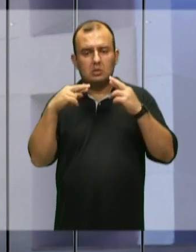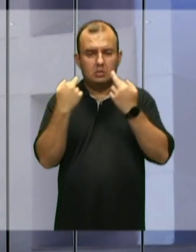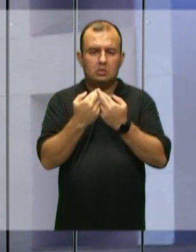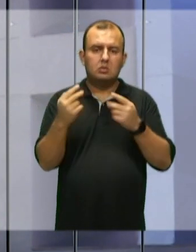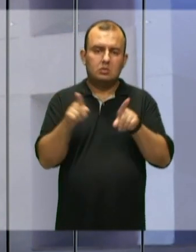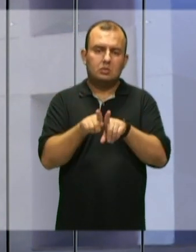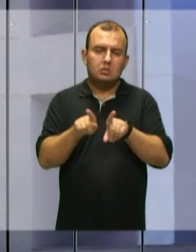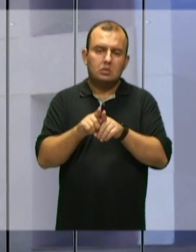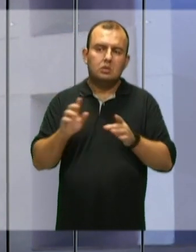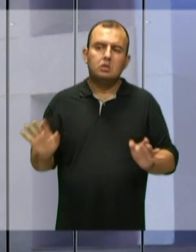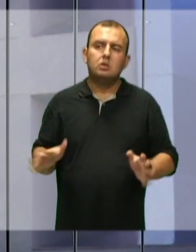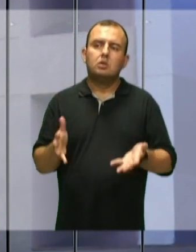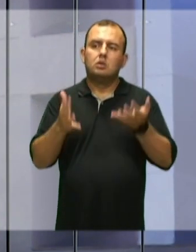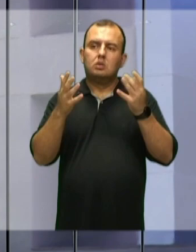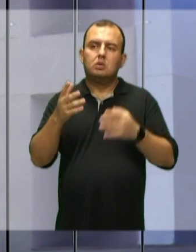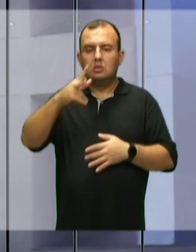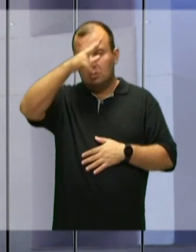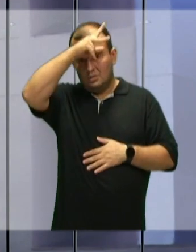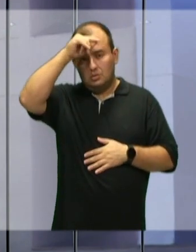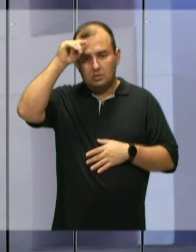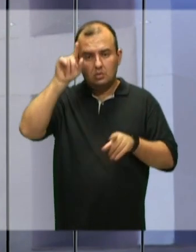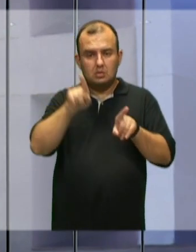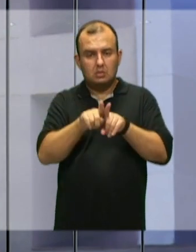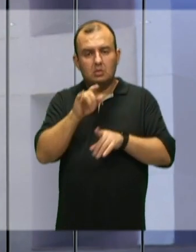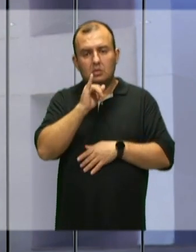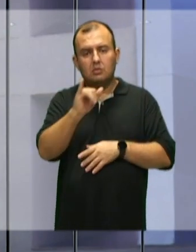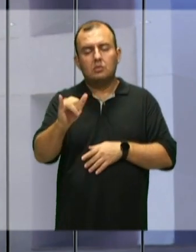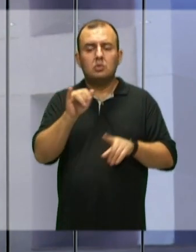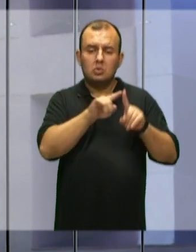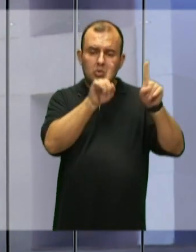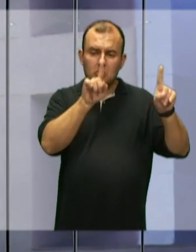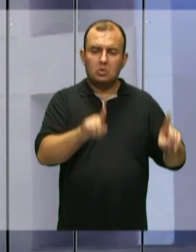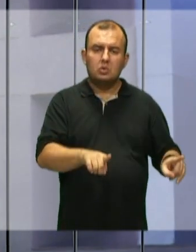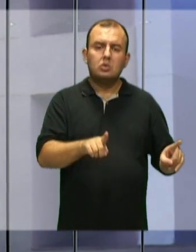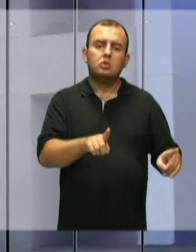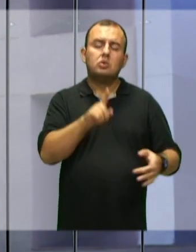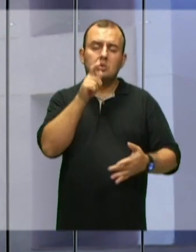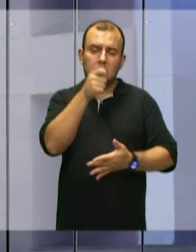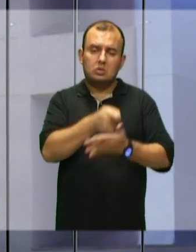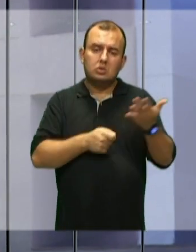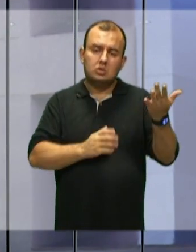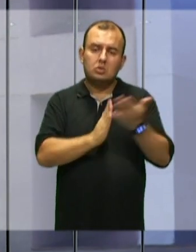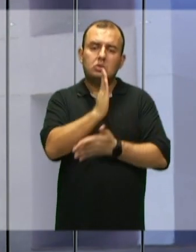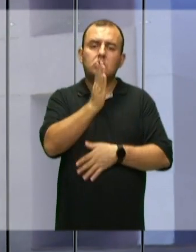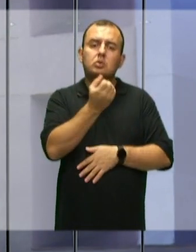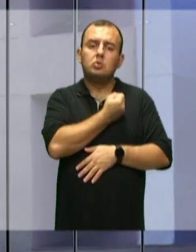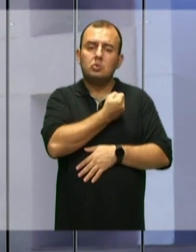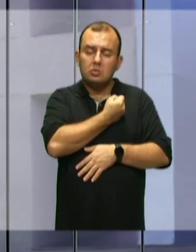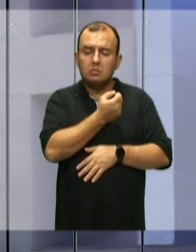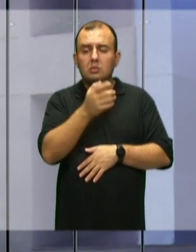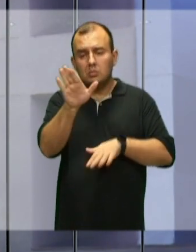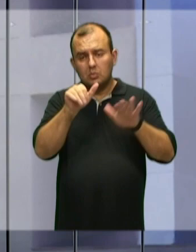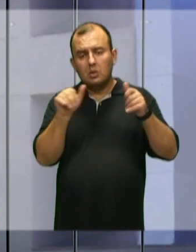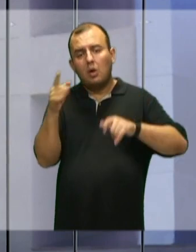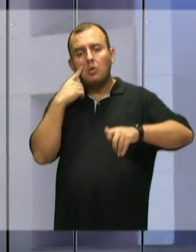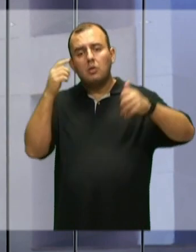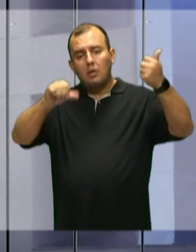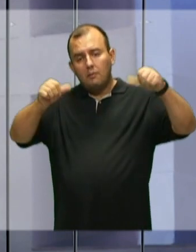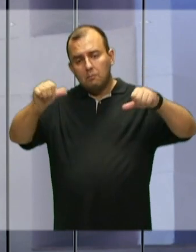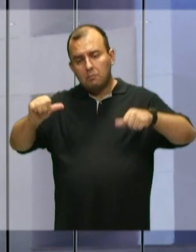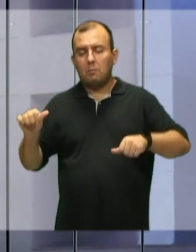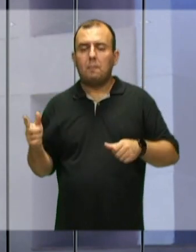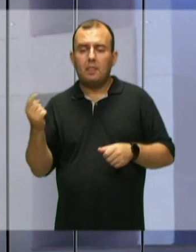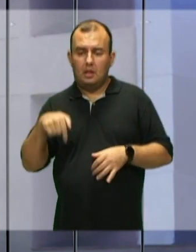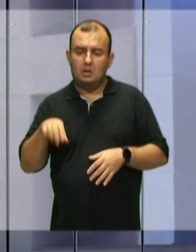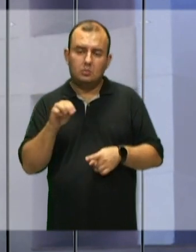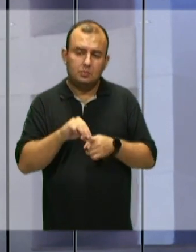inclusive incentivou muito isso ao prefeito prefeito chama os servidores chama os servidores efetivos pega os números vamos avaliar como é que tá realmente a